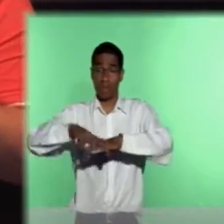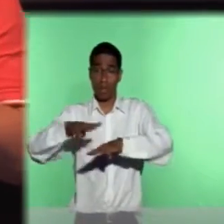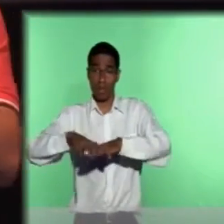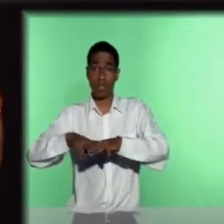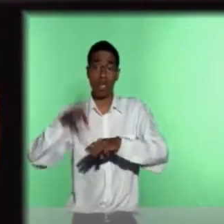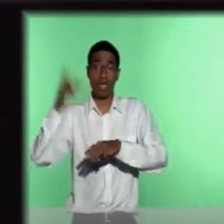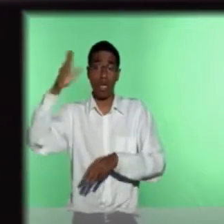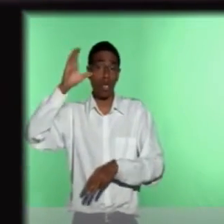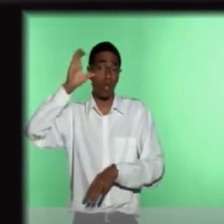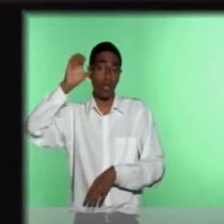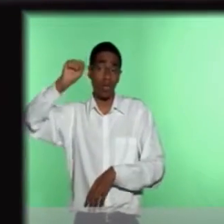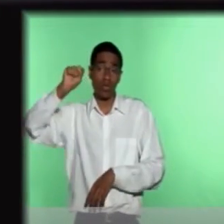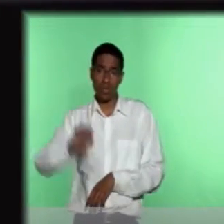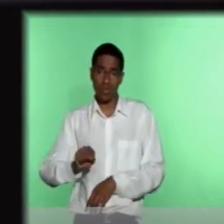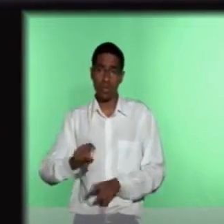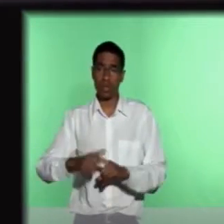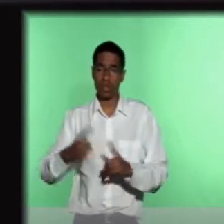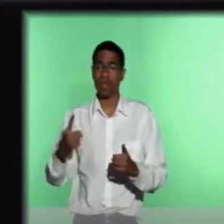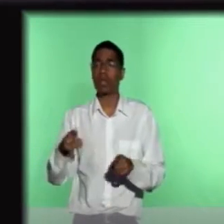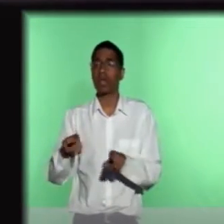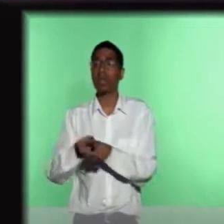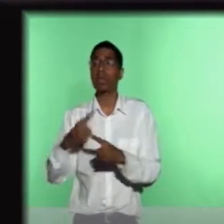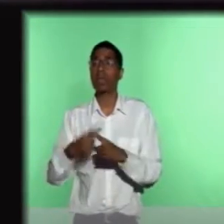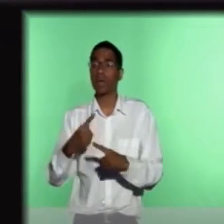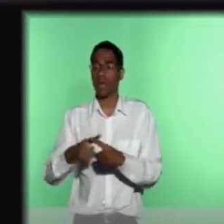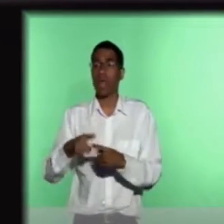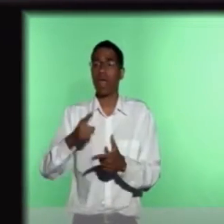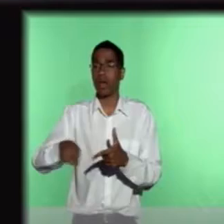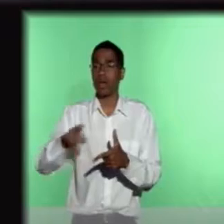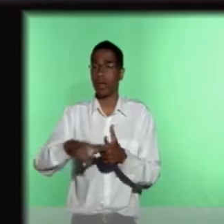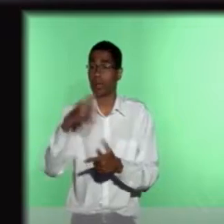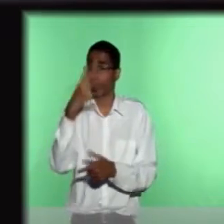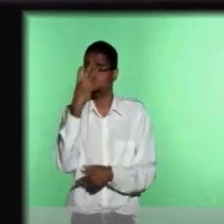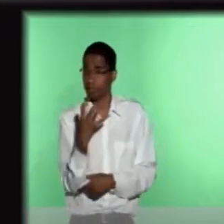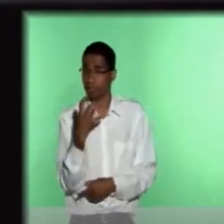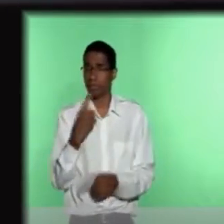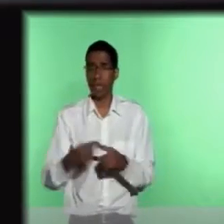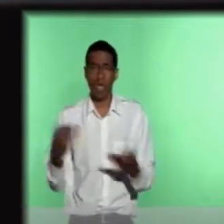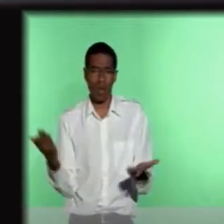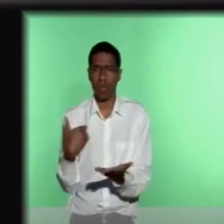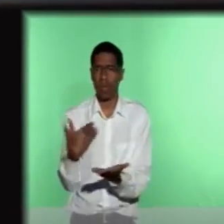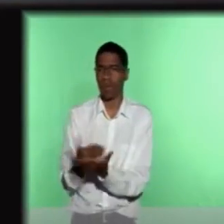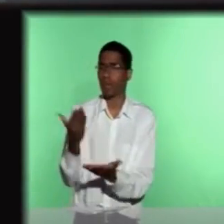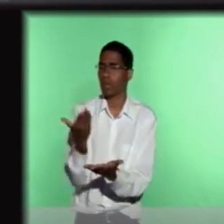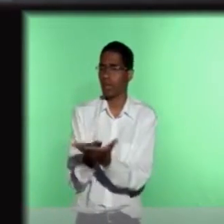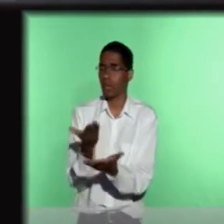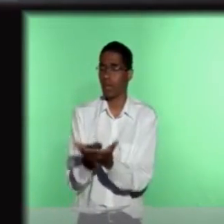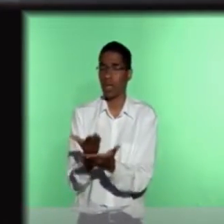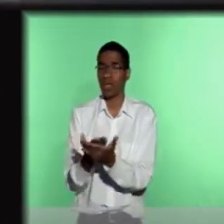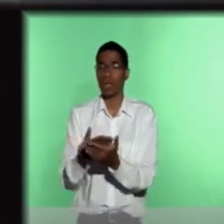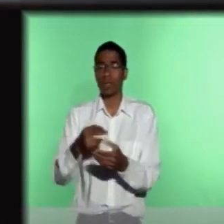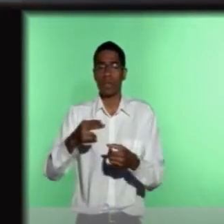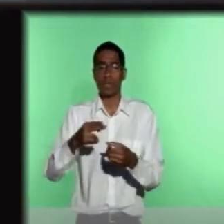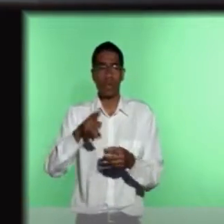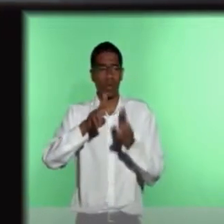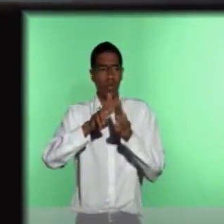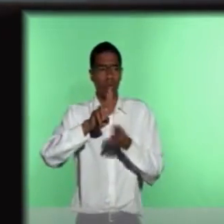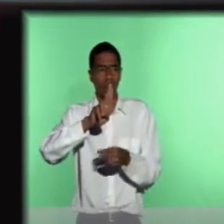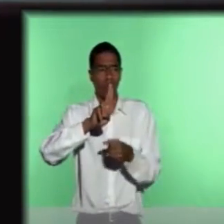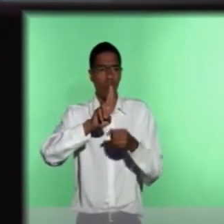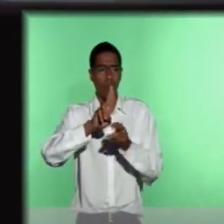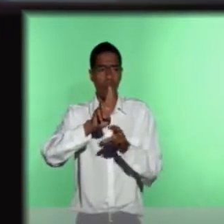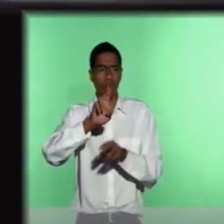um problema que eu considero um problema grave. Eu estou estudando agora na USP a questão das